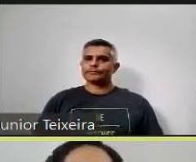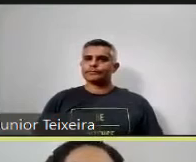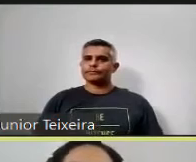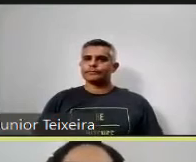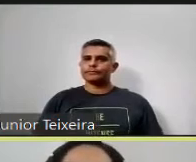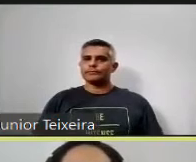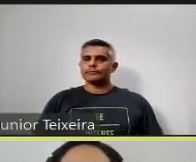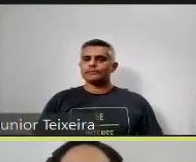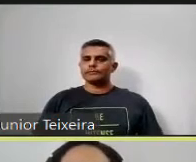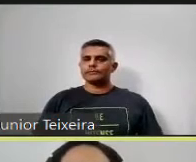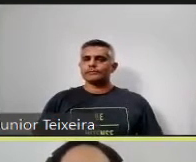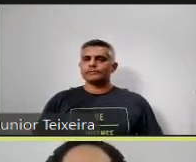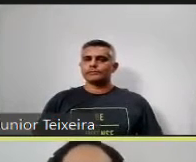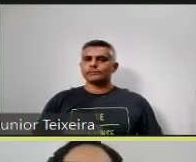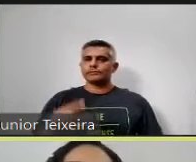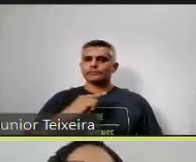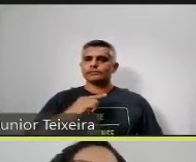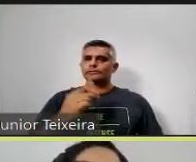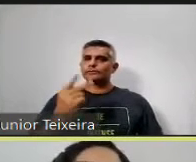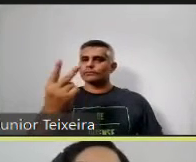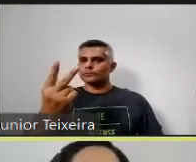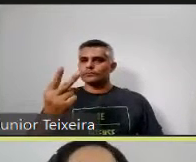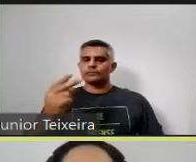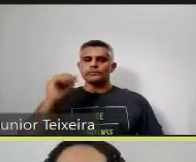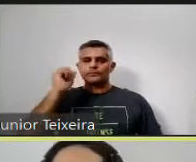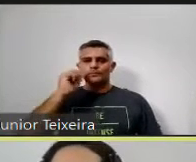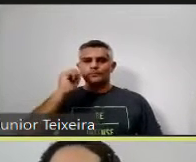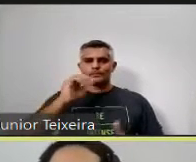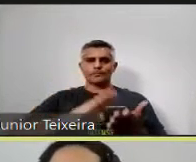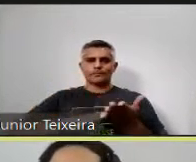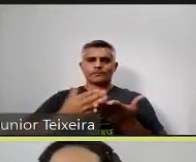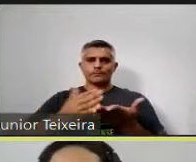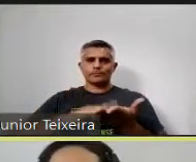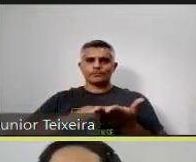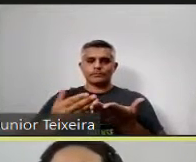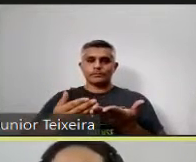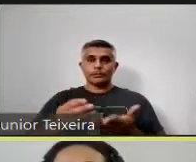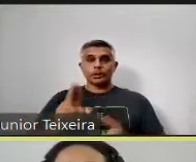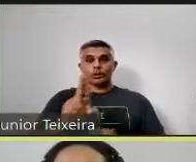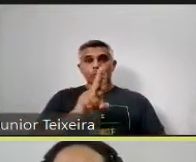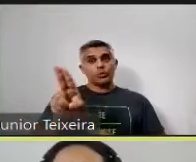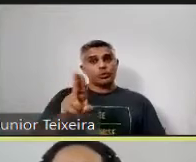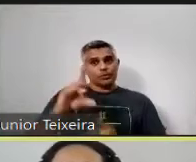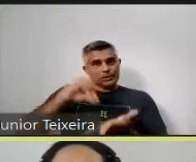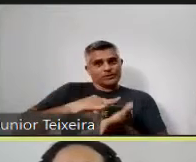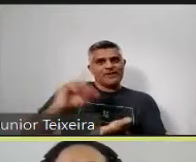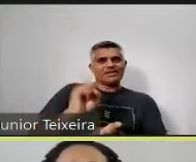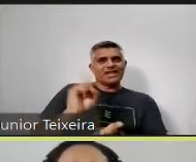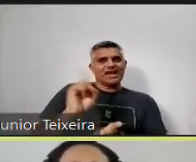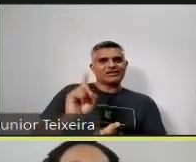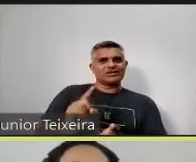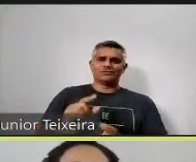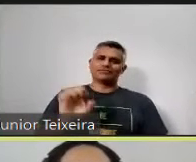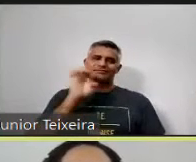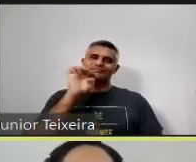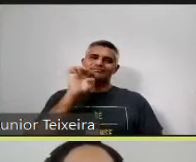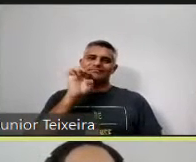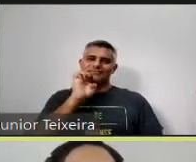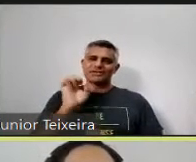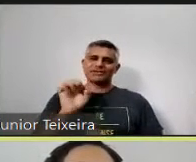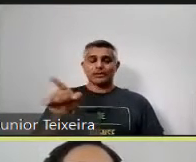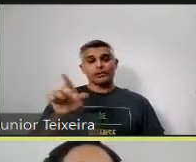essas duas intérpretes, que a gente usa nome fictícios, né, por uma questão de ética, respeito